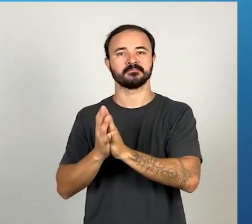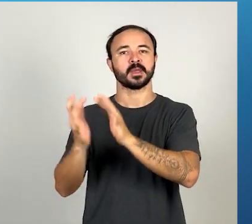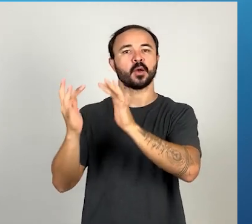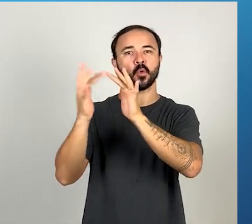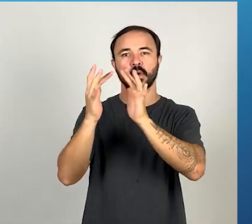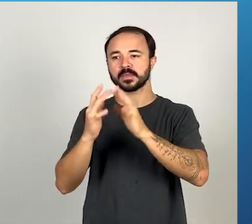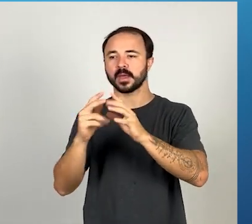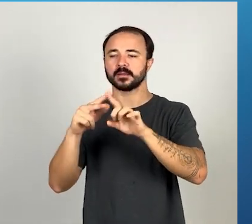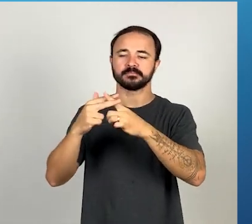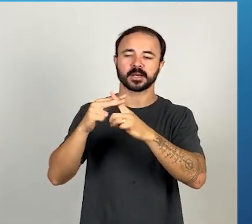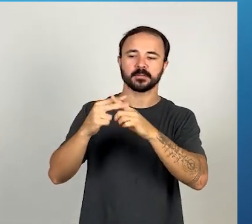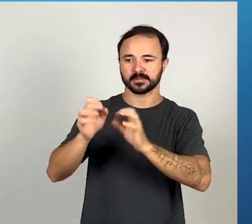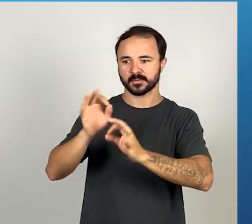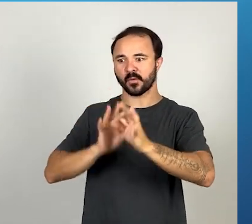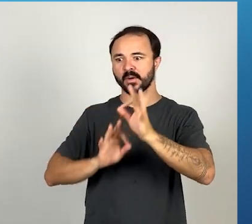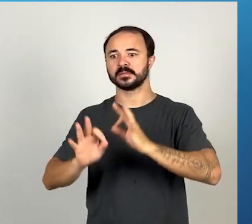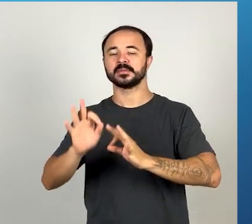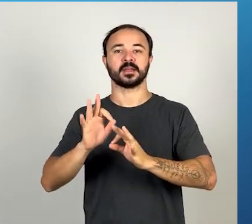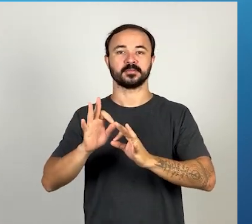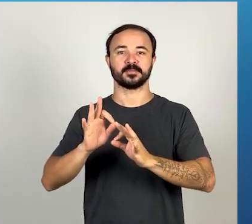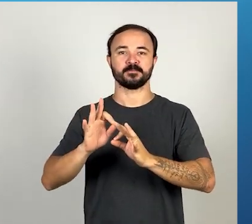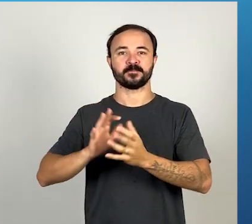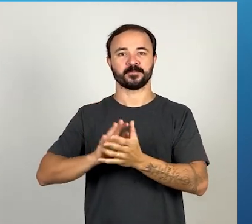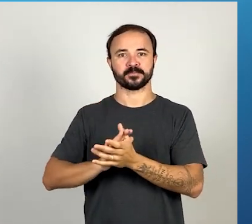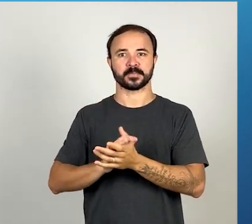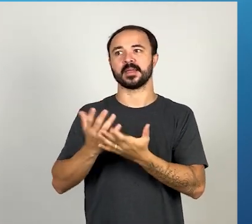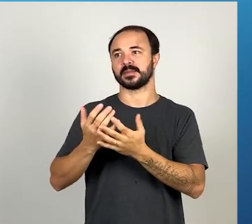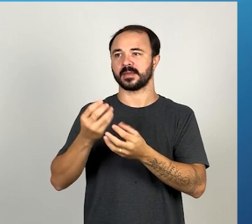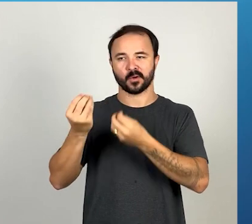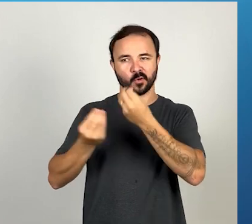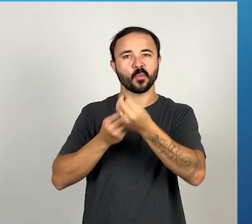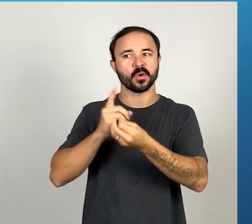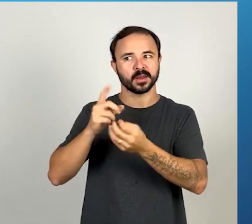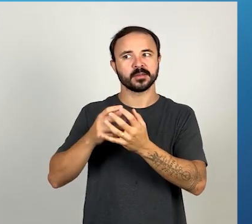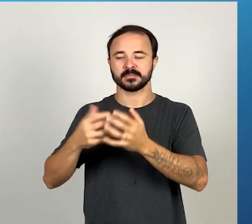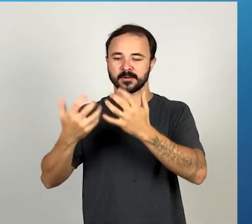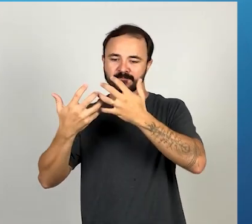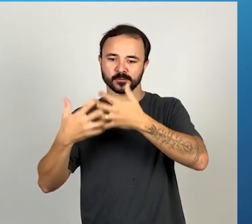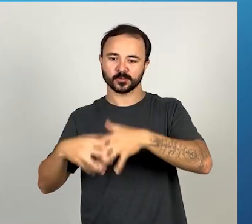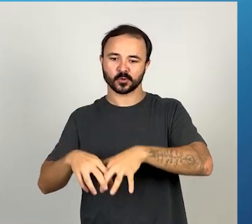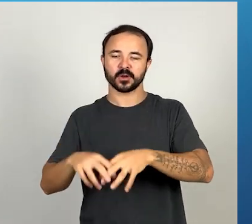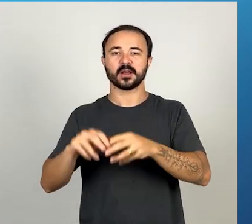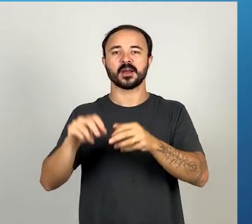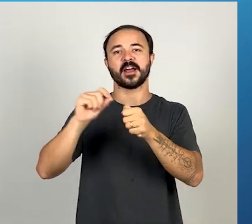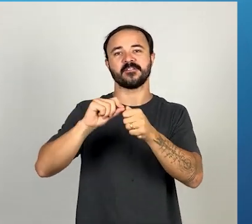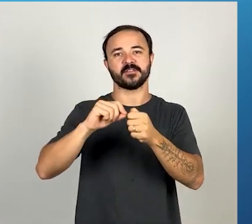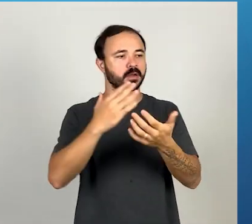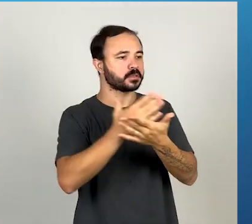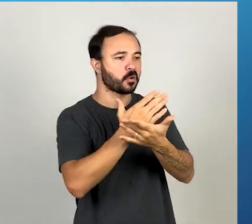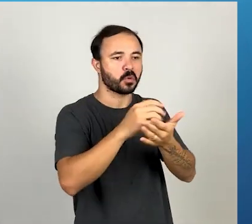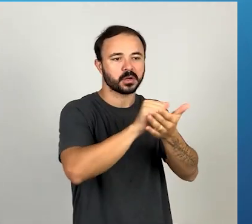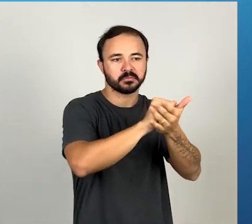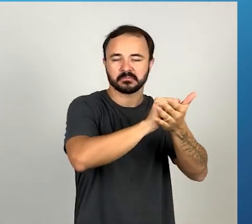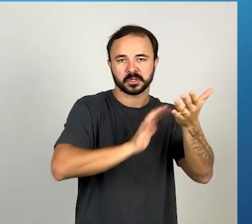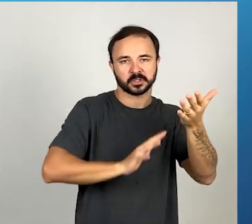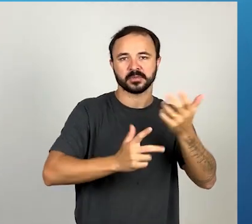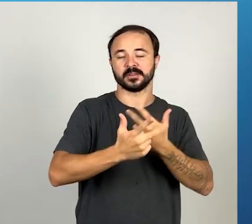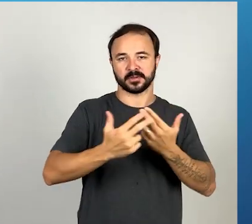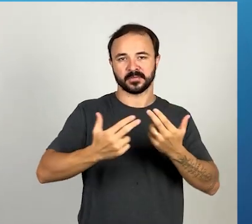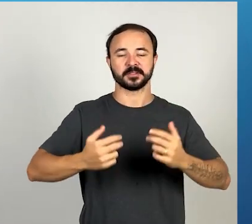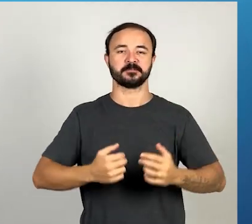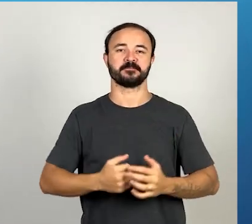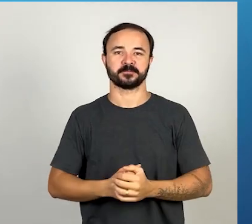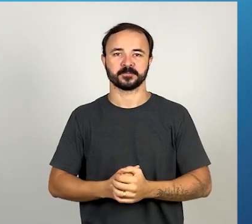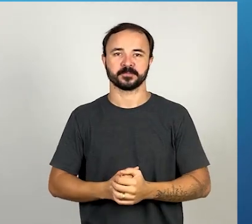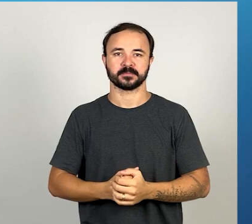que significa ground em inglês, que é o terra, por onde a corrente também vai estar fazendo o seu circuito. Então é através